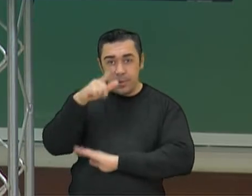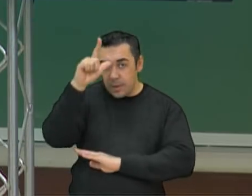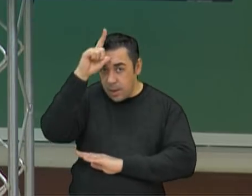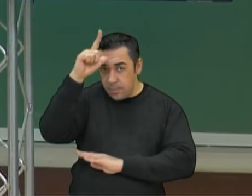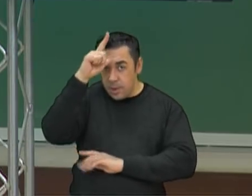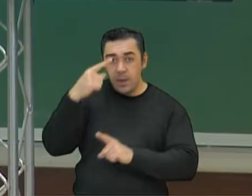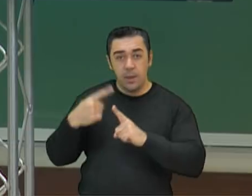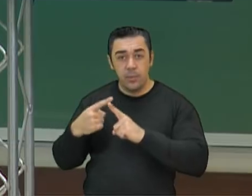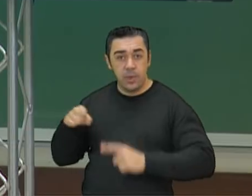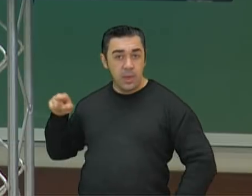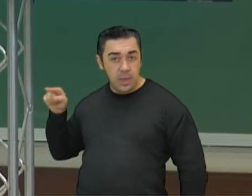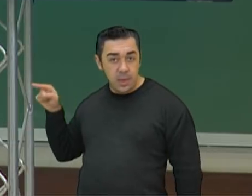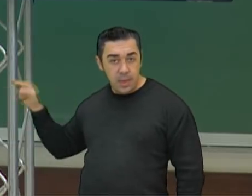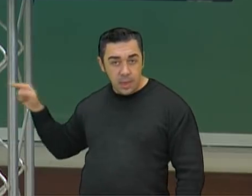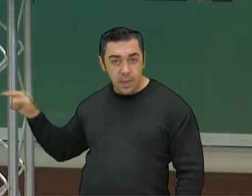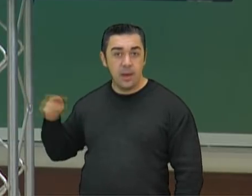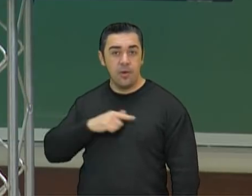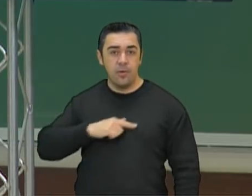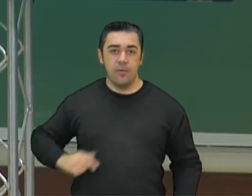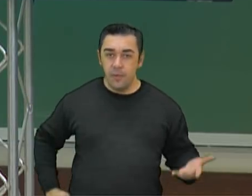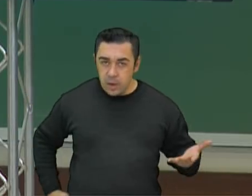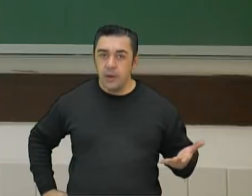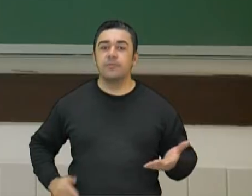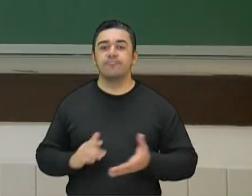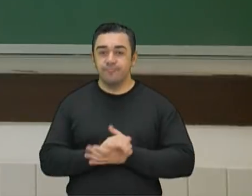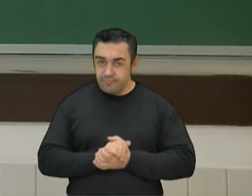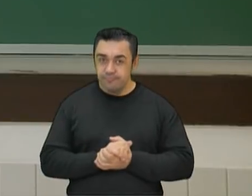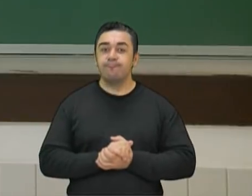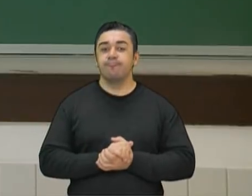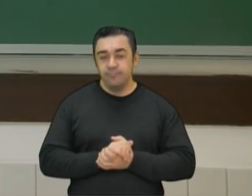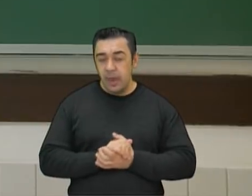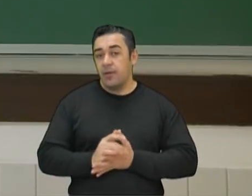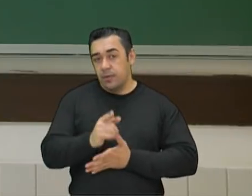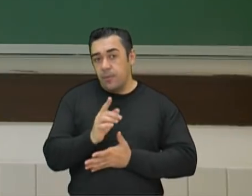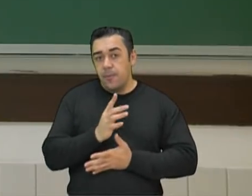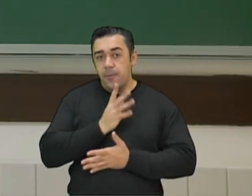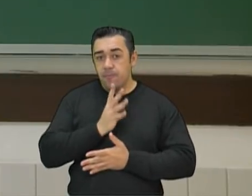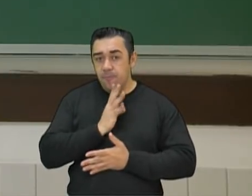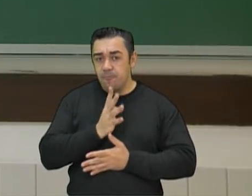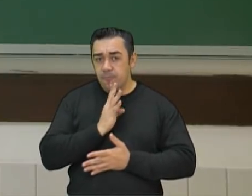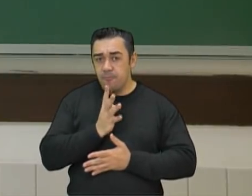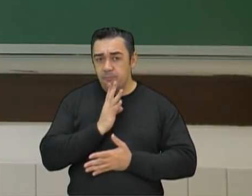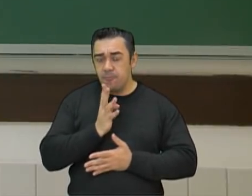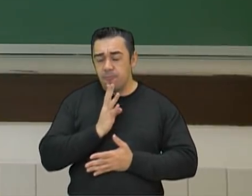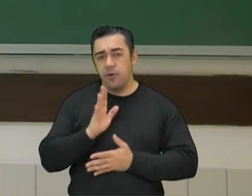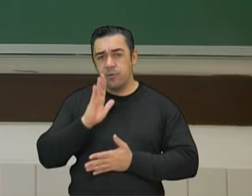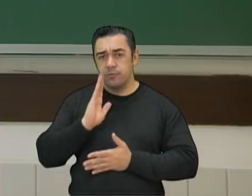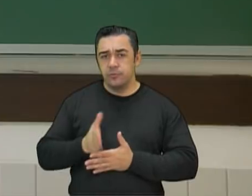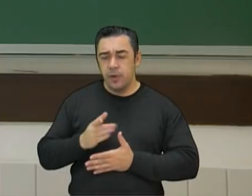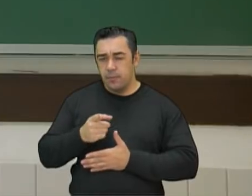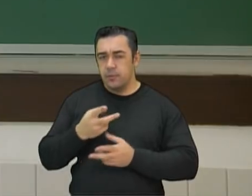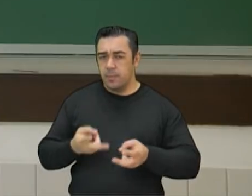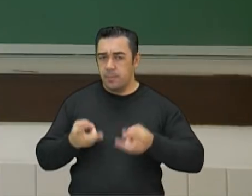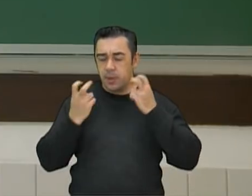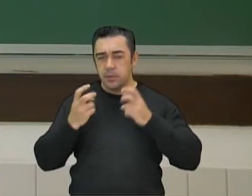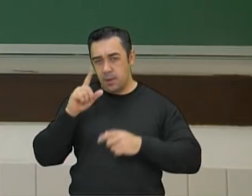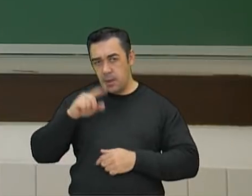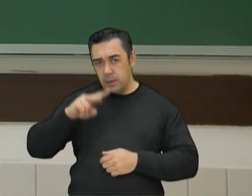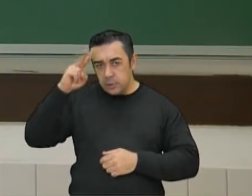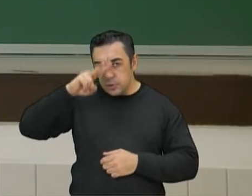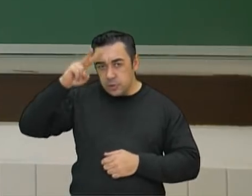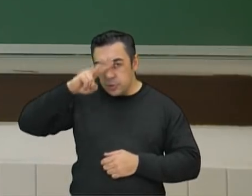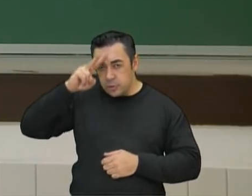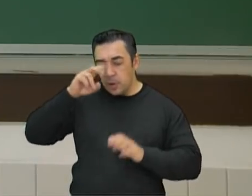durante o governo do Hitler. Então, são elementos muito conhecidos, elementos muito familiares para você na história do